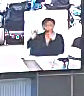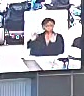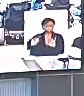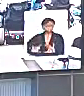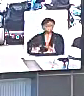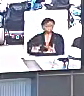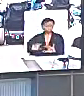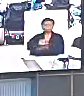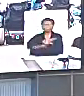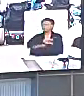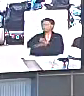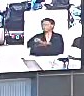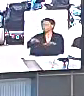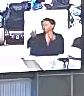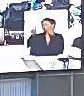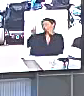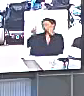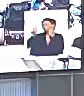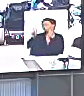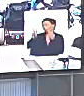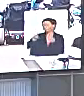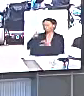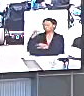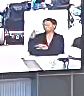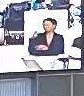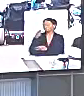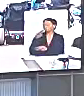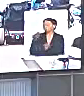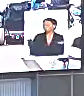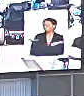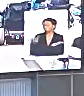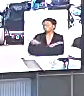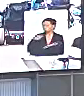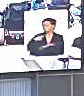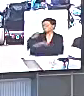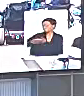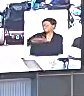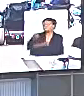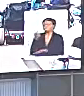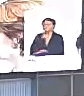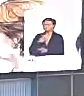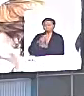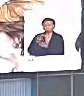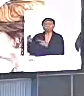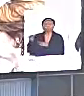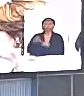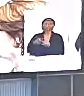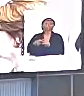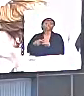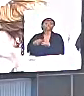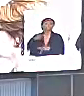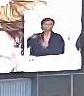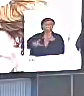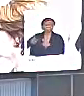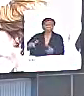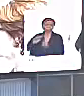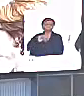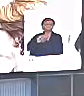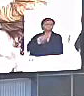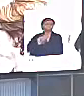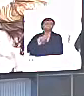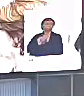disso que vocês falaram aqui hoje nós lutamos e conseguimos porque trabalhávamos juntos não